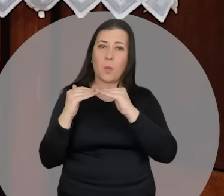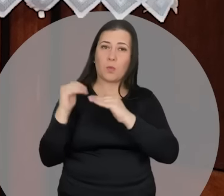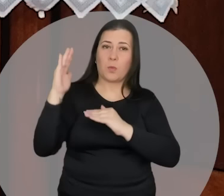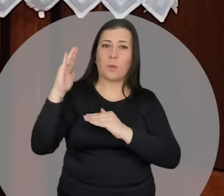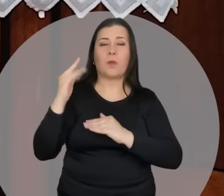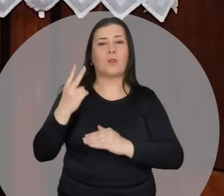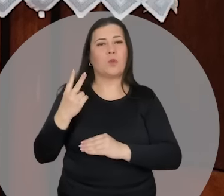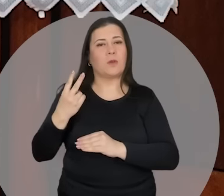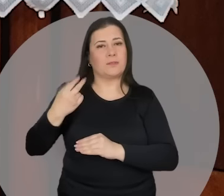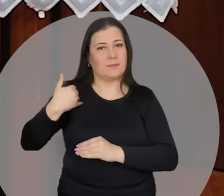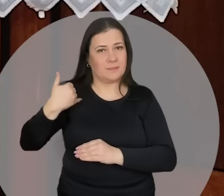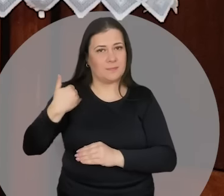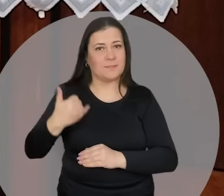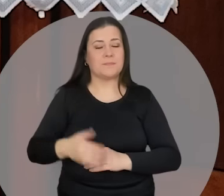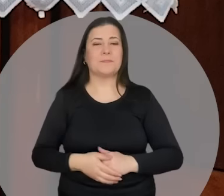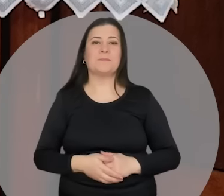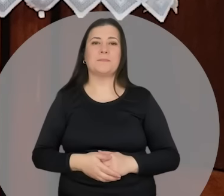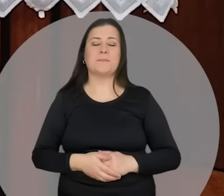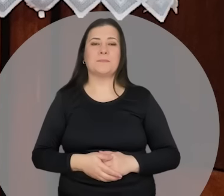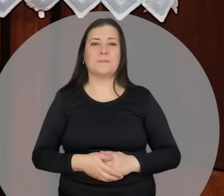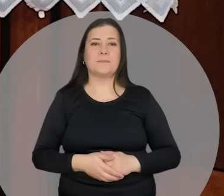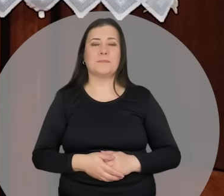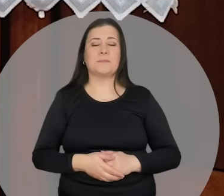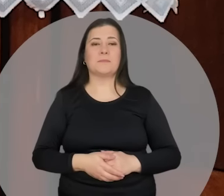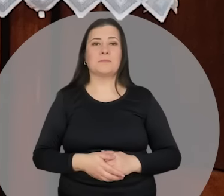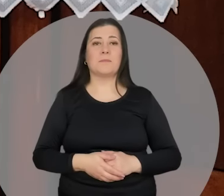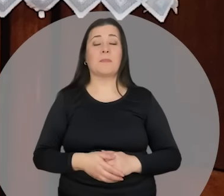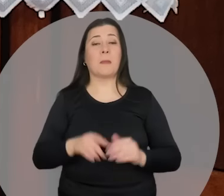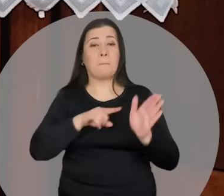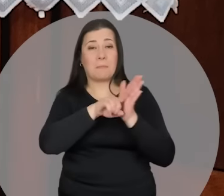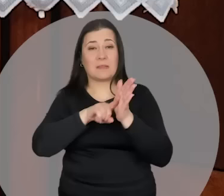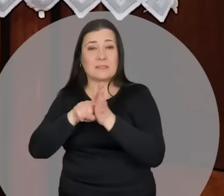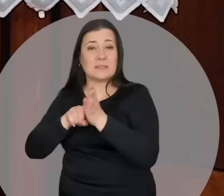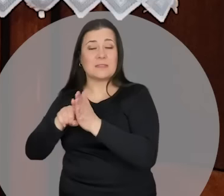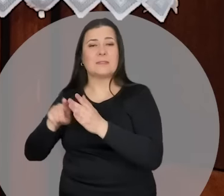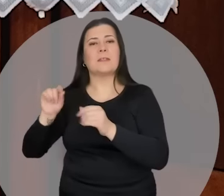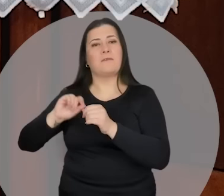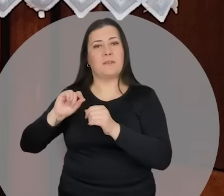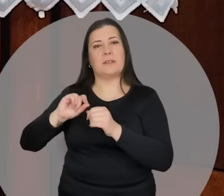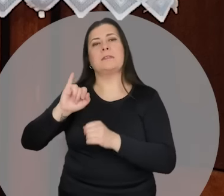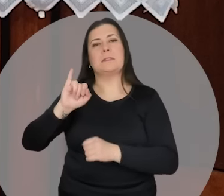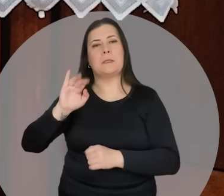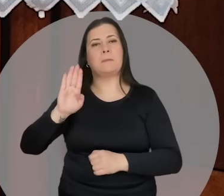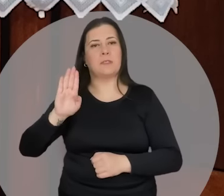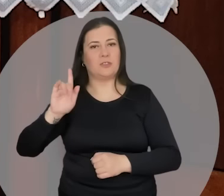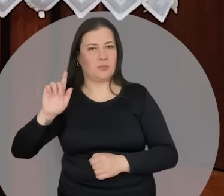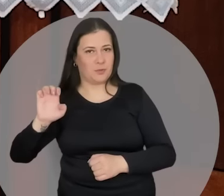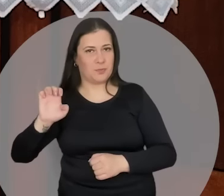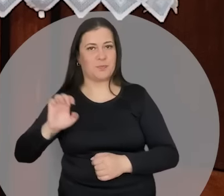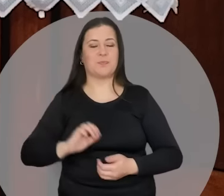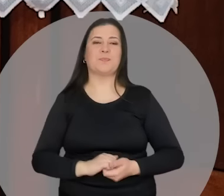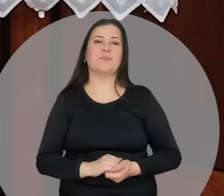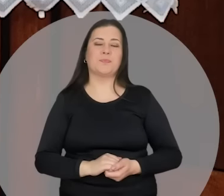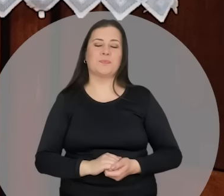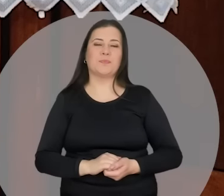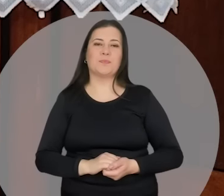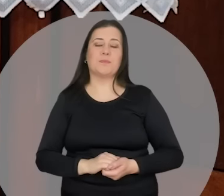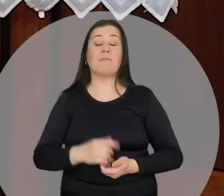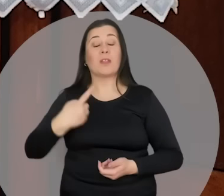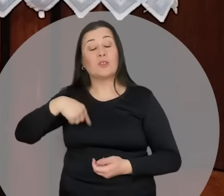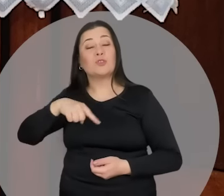2 anos, segundo estimativas feitas pelo IBGE. Se nós, em